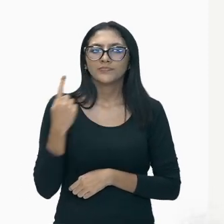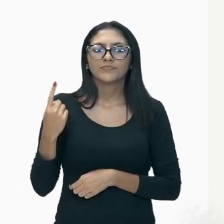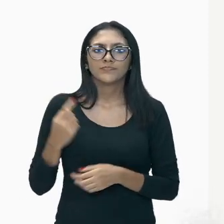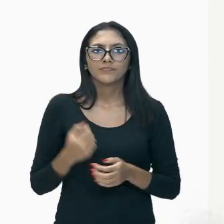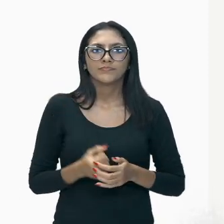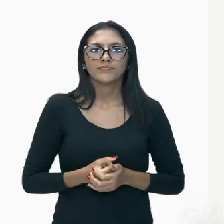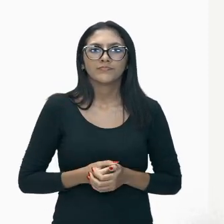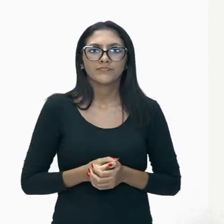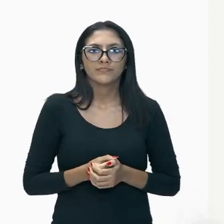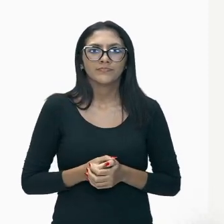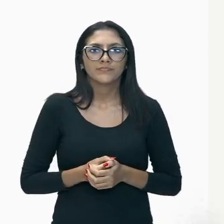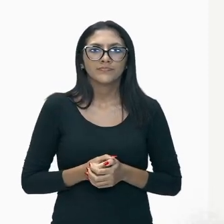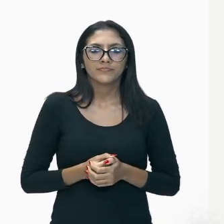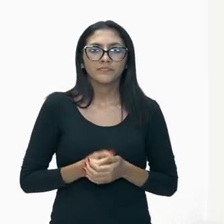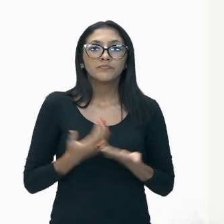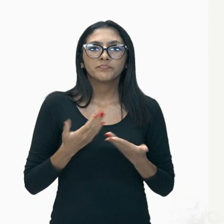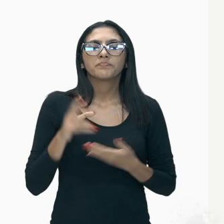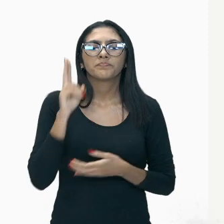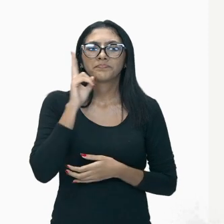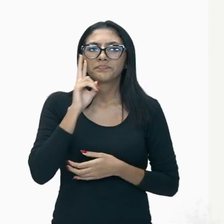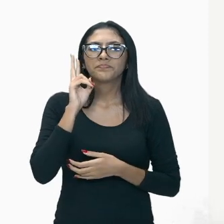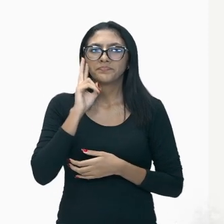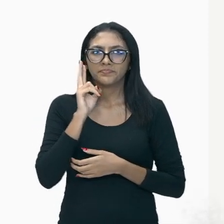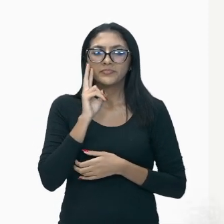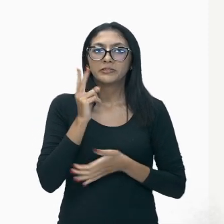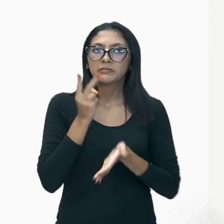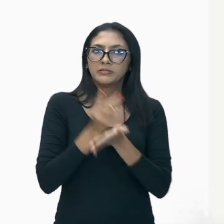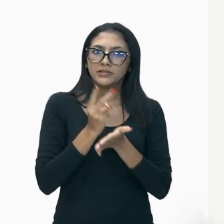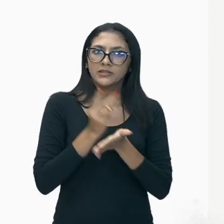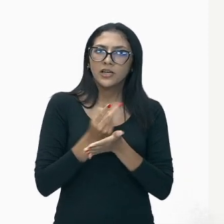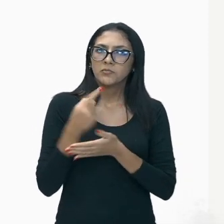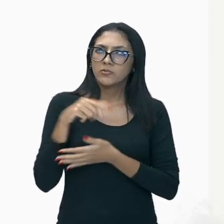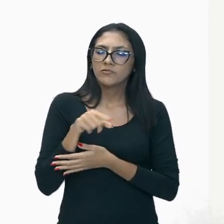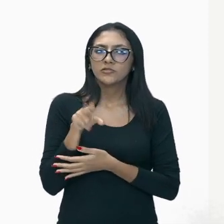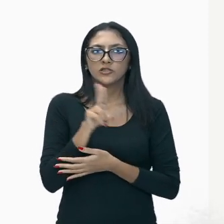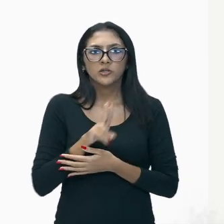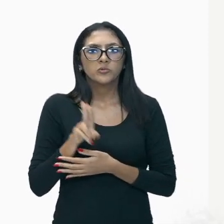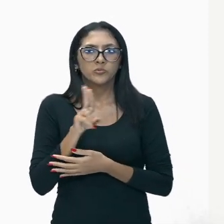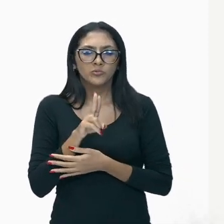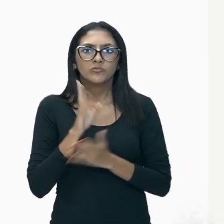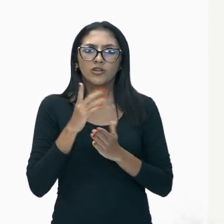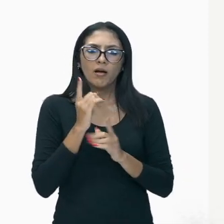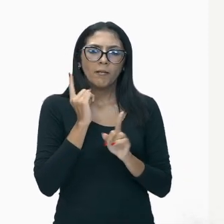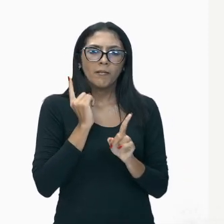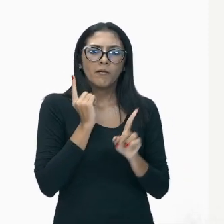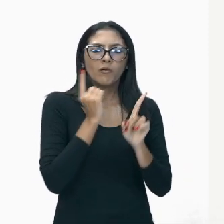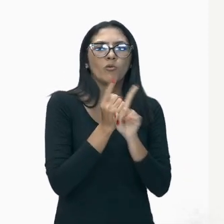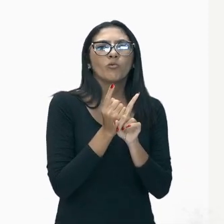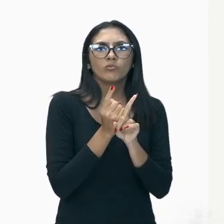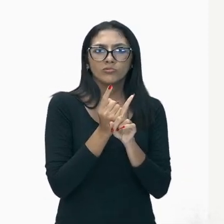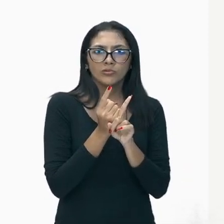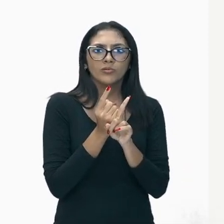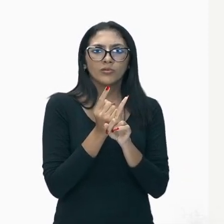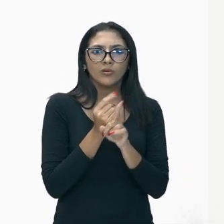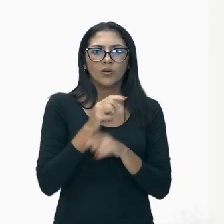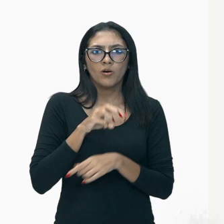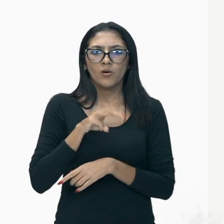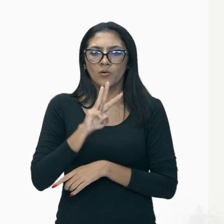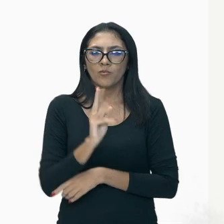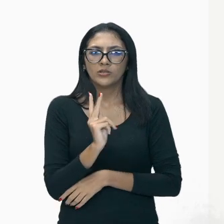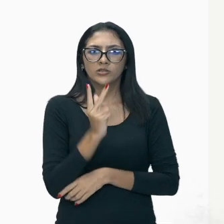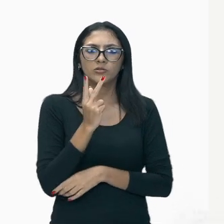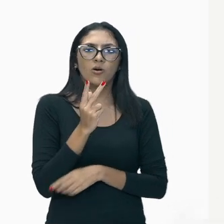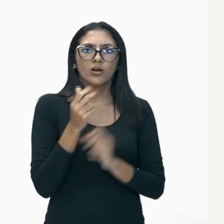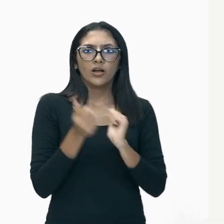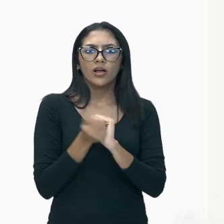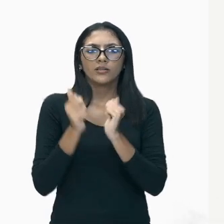não esqueçam, toda vez que eu tiver aqui, ó, encontrei em watt-hora, eu transformo